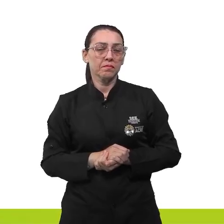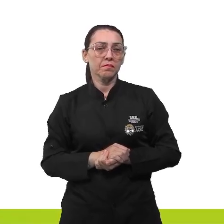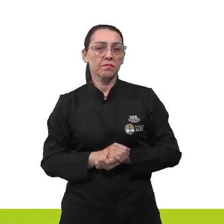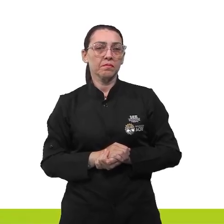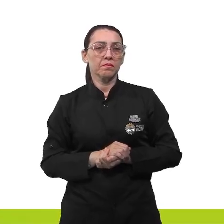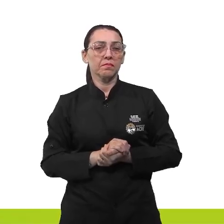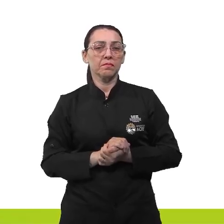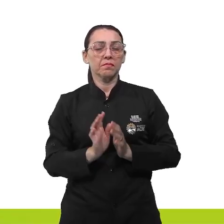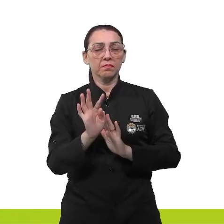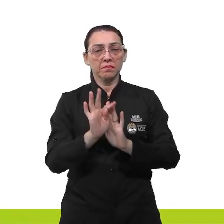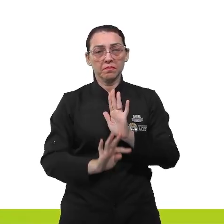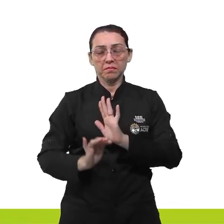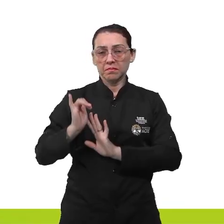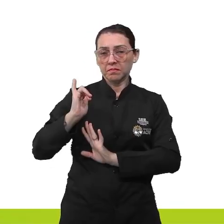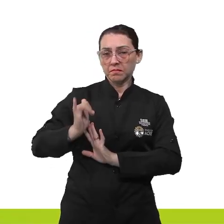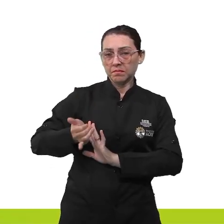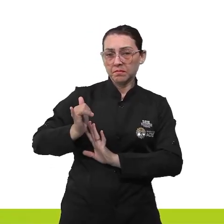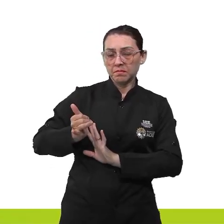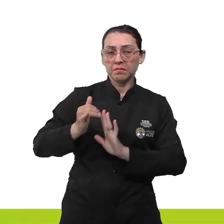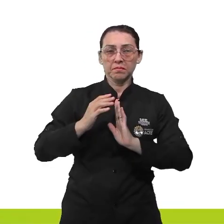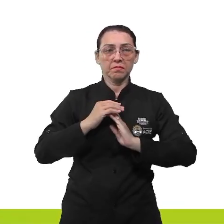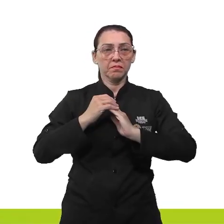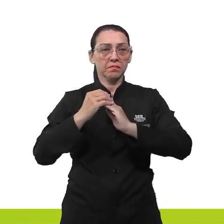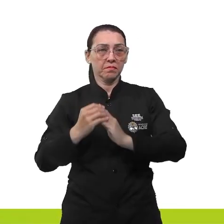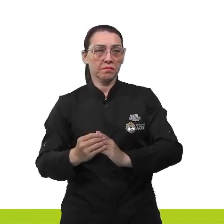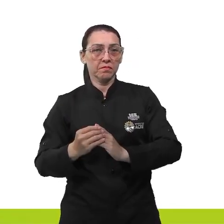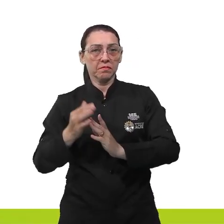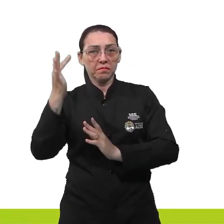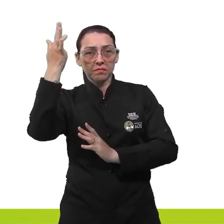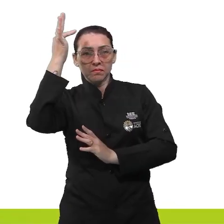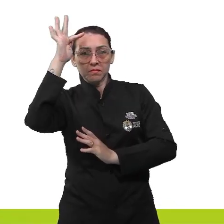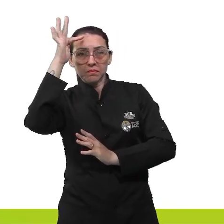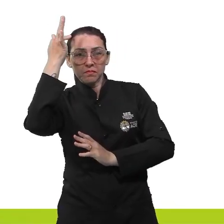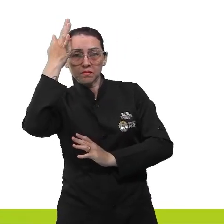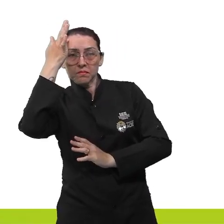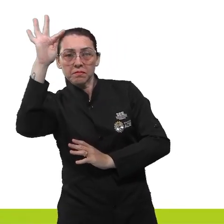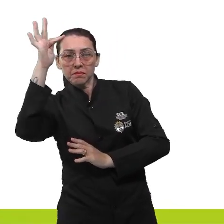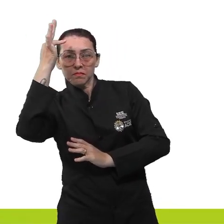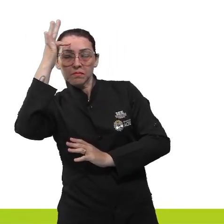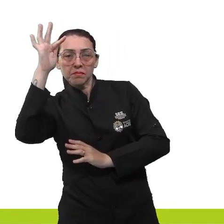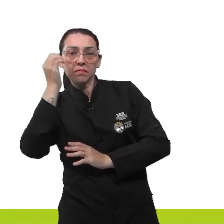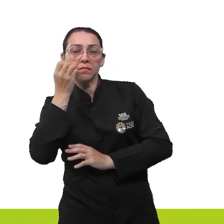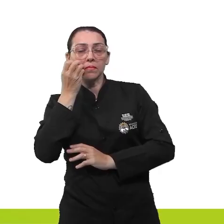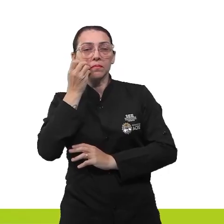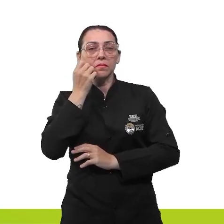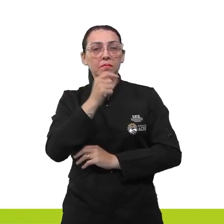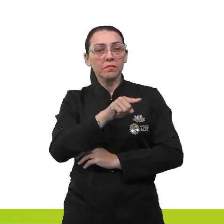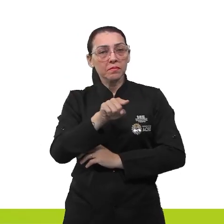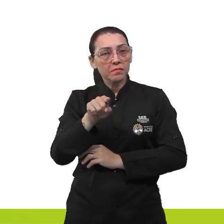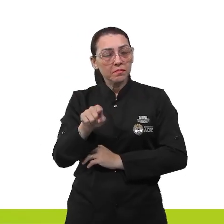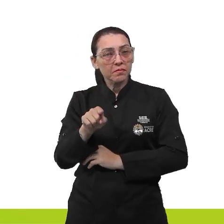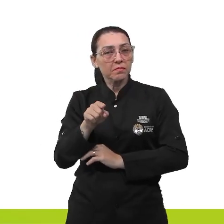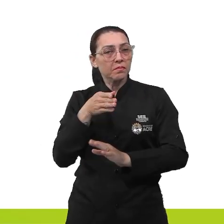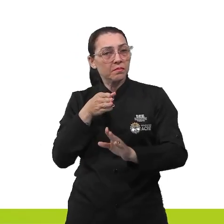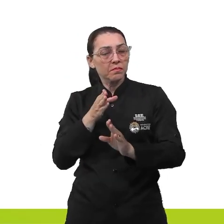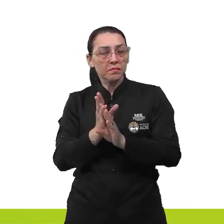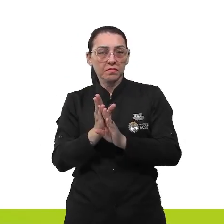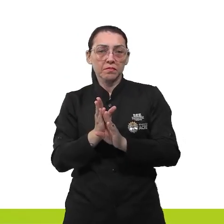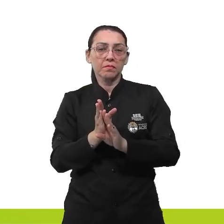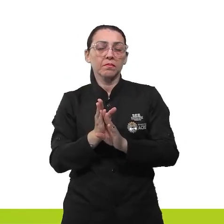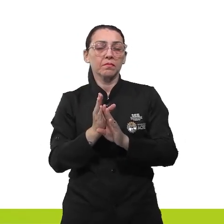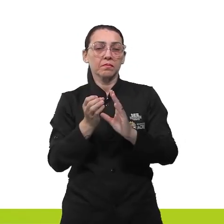No texto narrativo, aí eu trouxe uma fábula aí para vocês poderem identificar